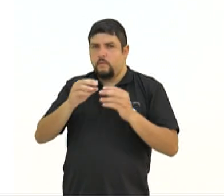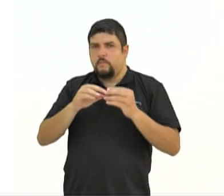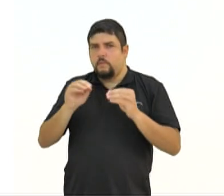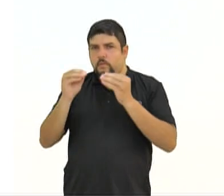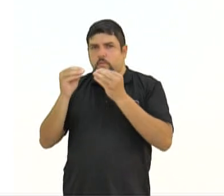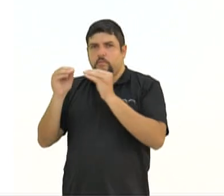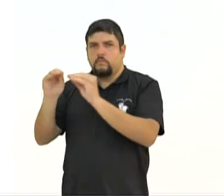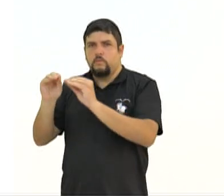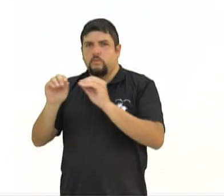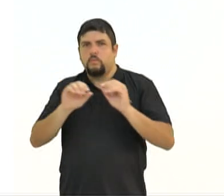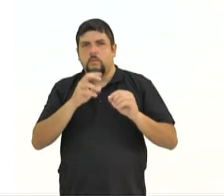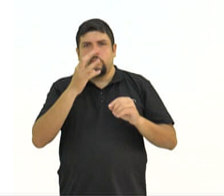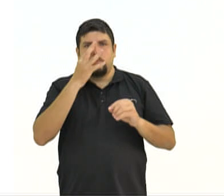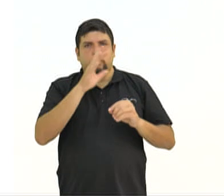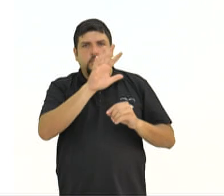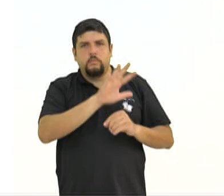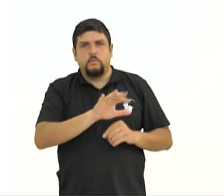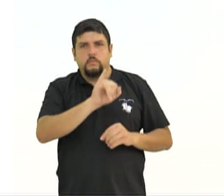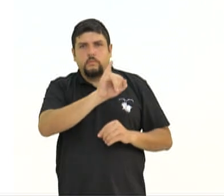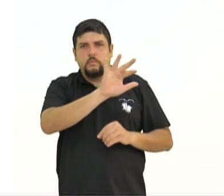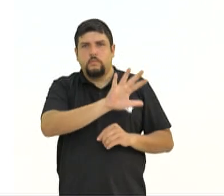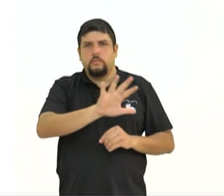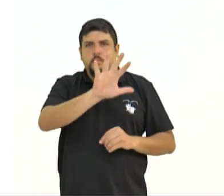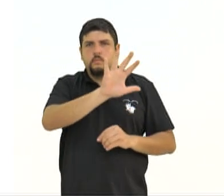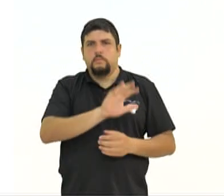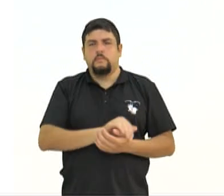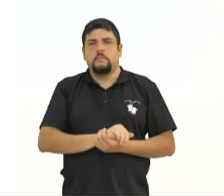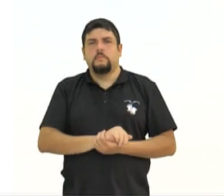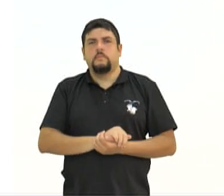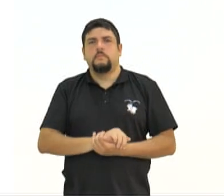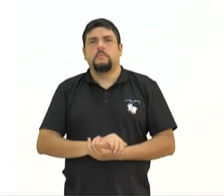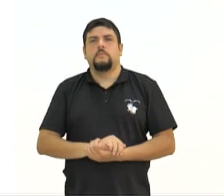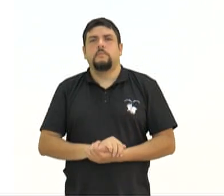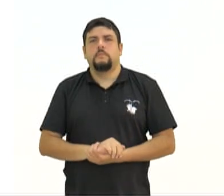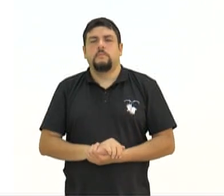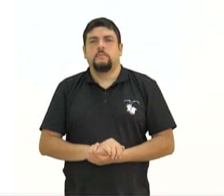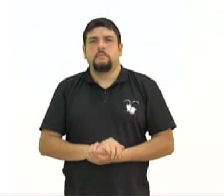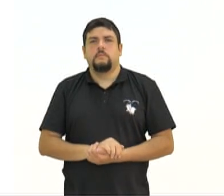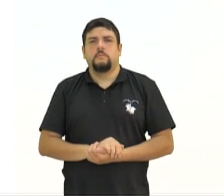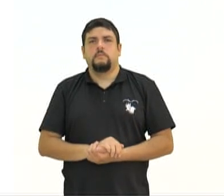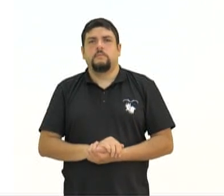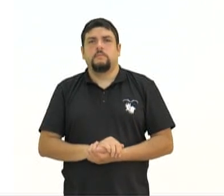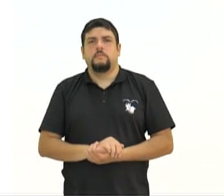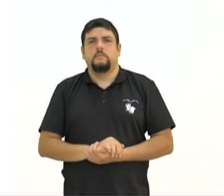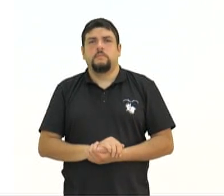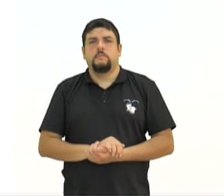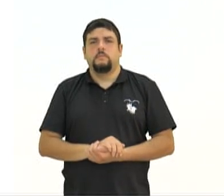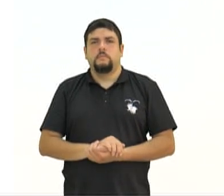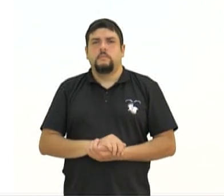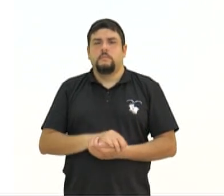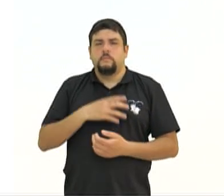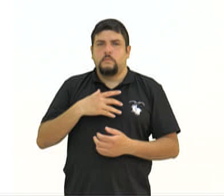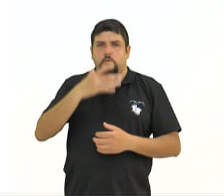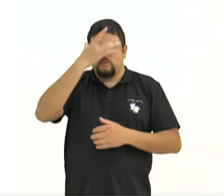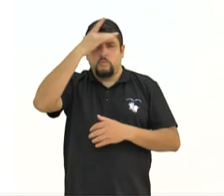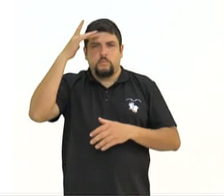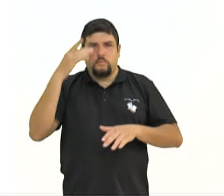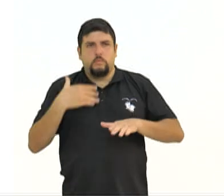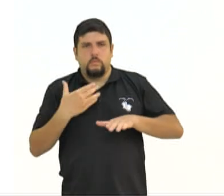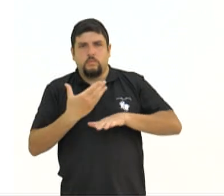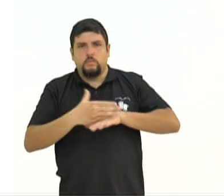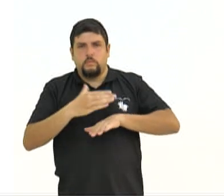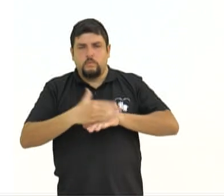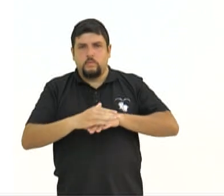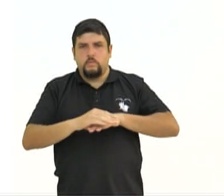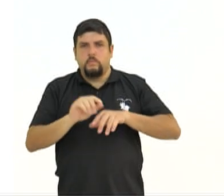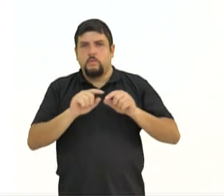você observa aqui na primeira imagem. Essas pessoas praticam, você vai colocar aqui o nome do esporte que elas